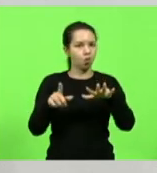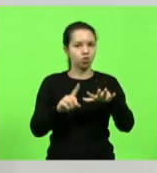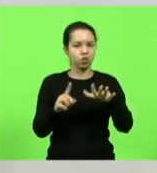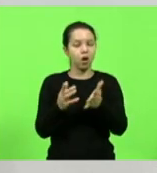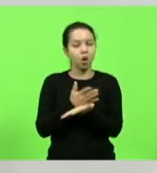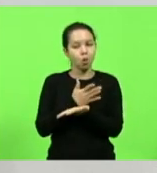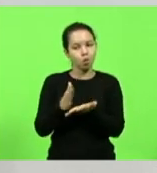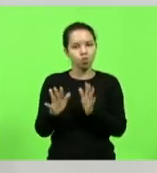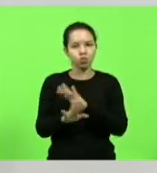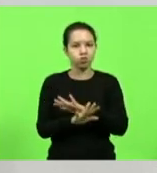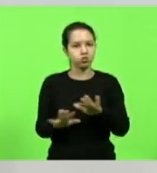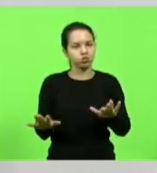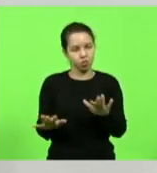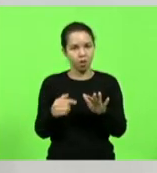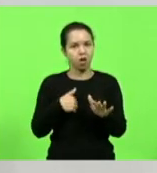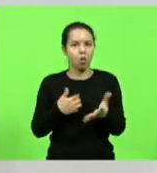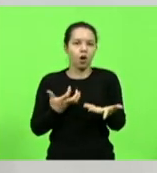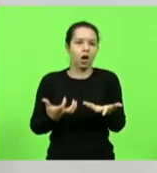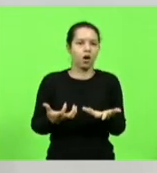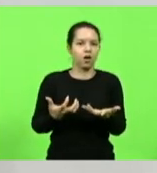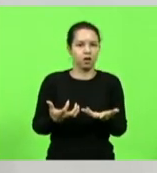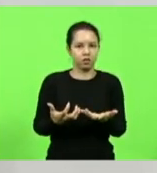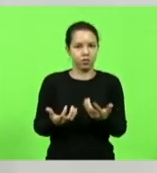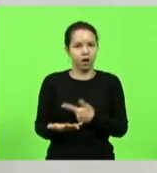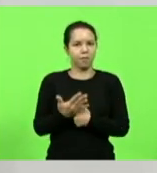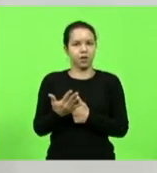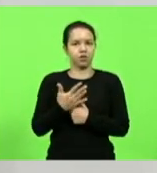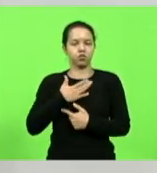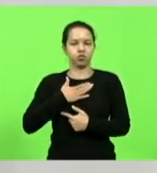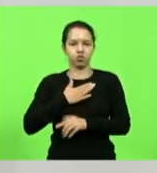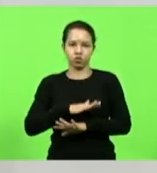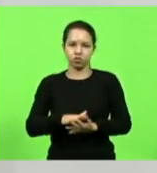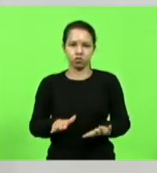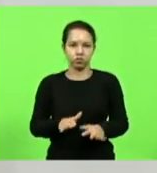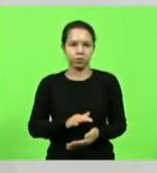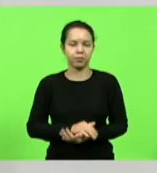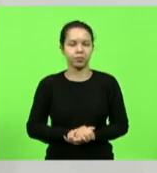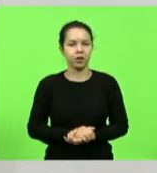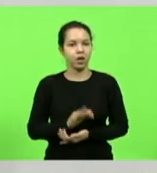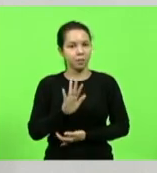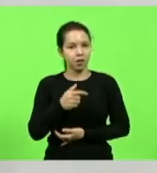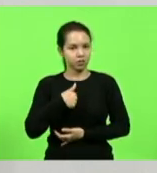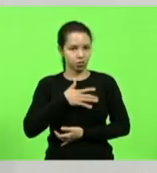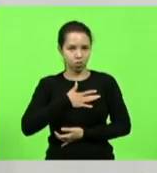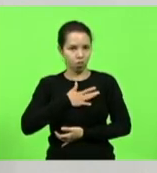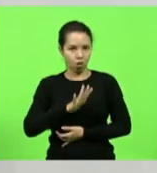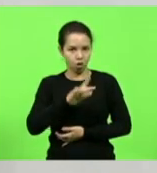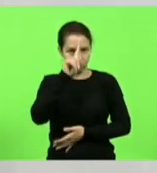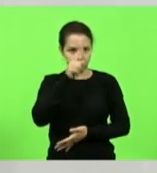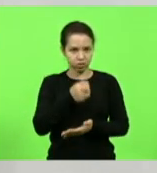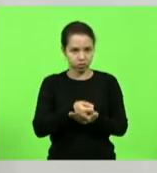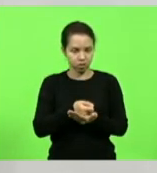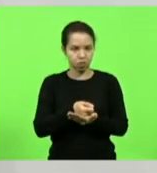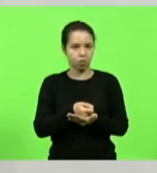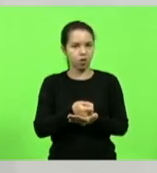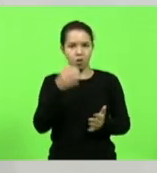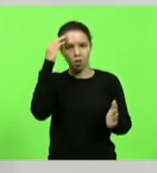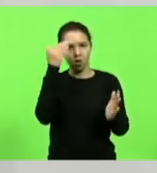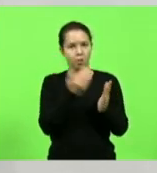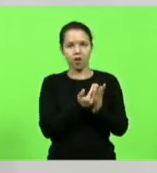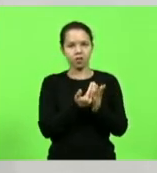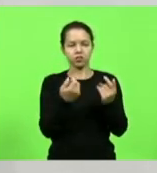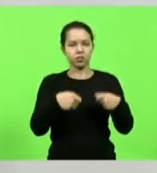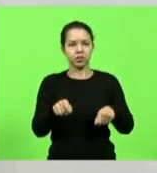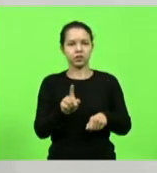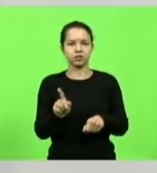A justiça é só quando eu quero, quando ela me favorece. Agora, quando eu não gosto da decisão, eu não cumpro. Que tipo de